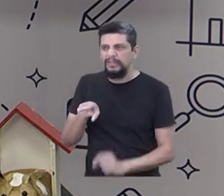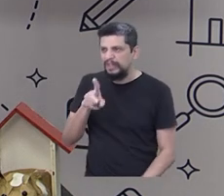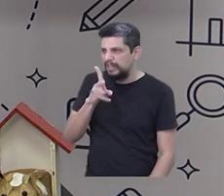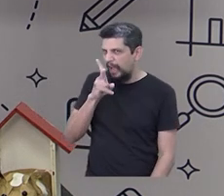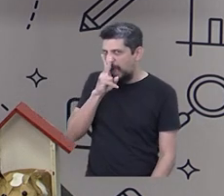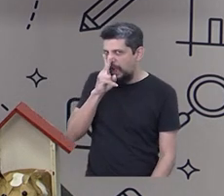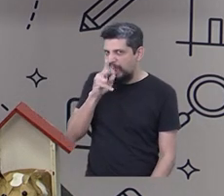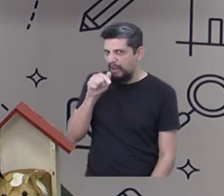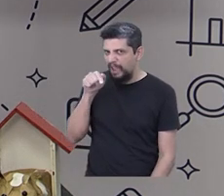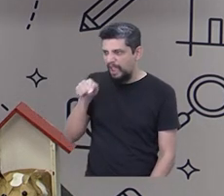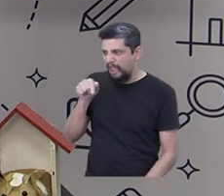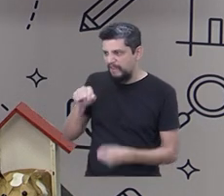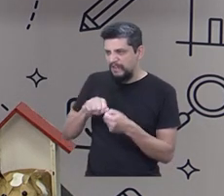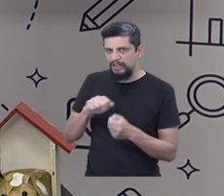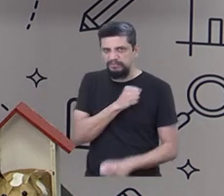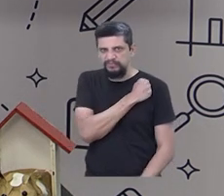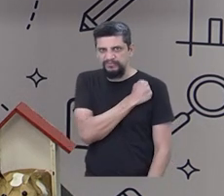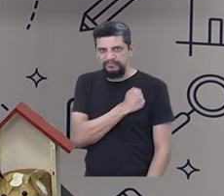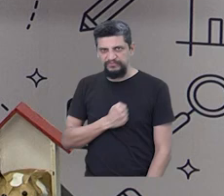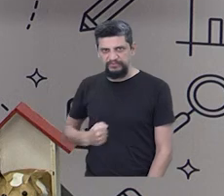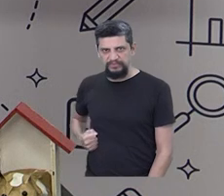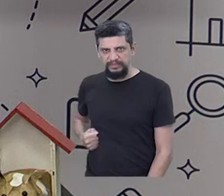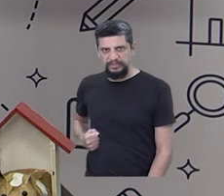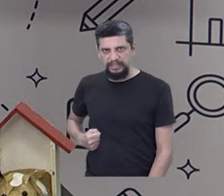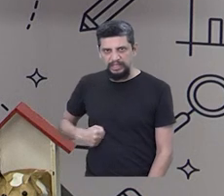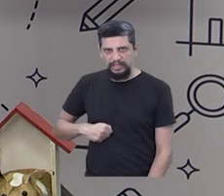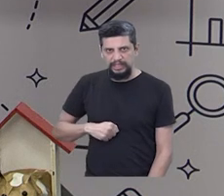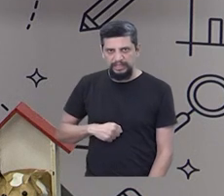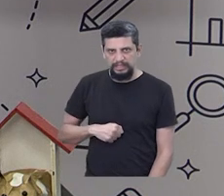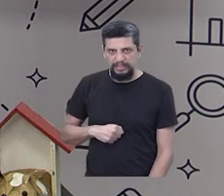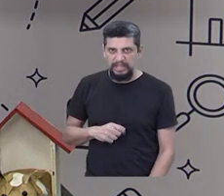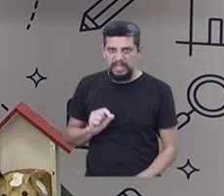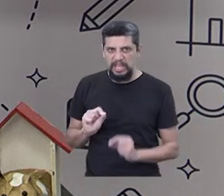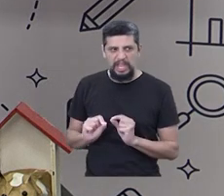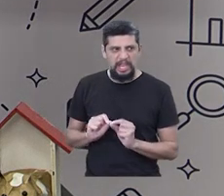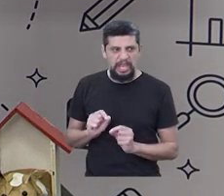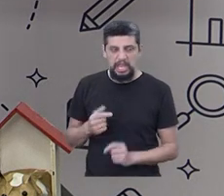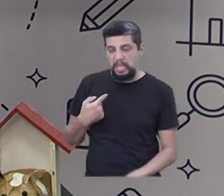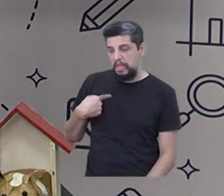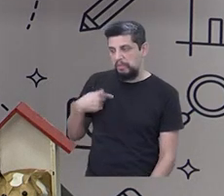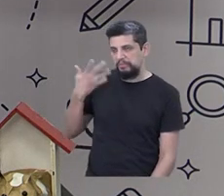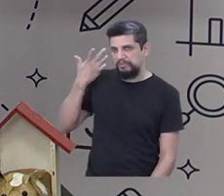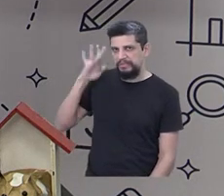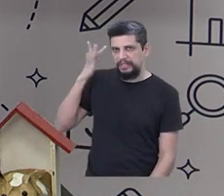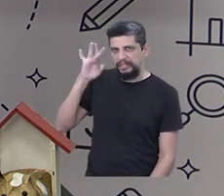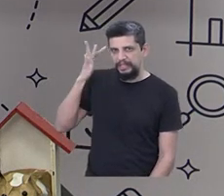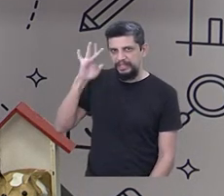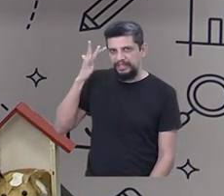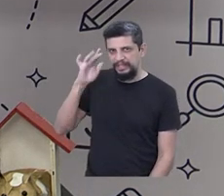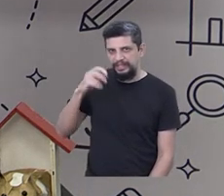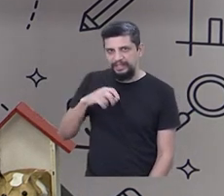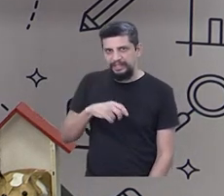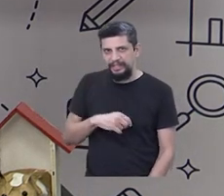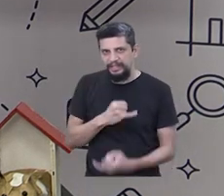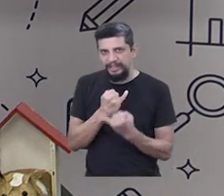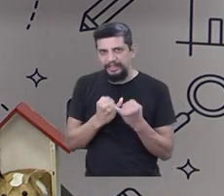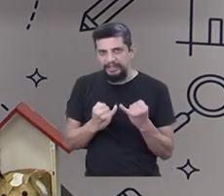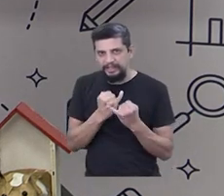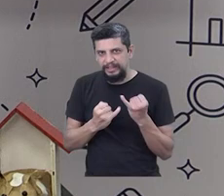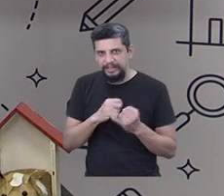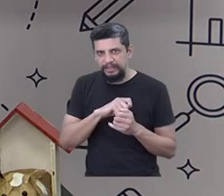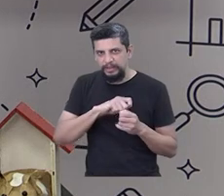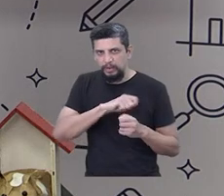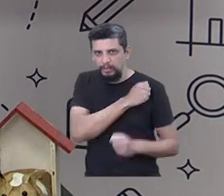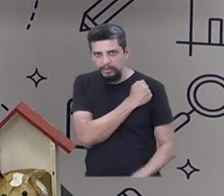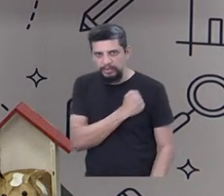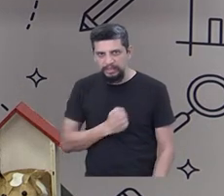Vocês acham que foi ela que fez o cocô na cabeça da toupeira? Eu não sei, me parece que o cocô da pomba é